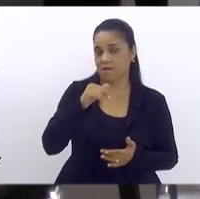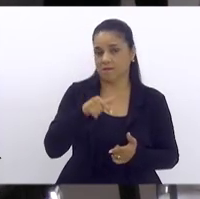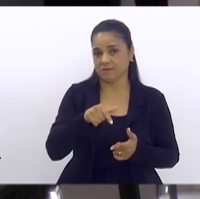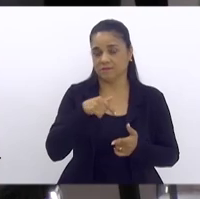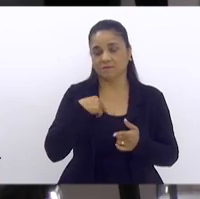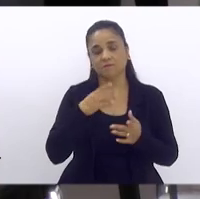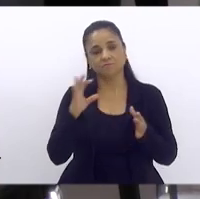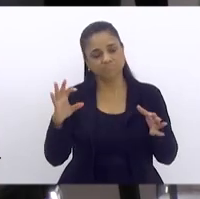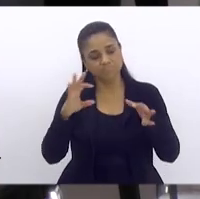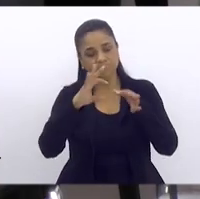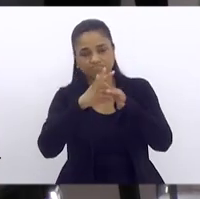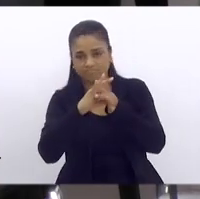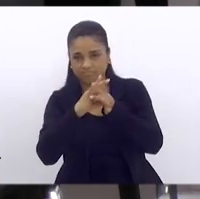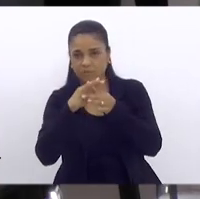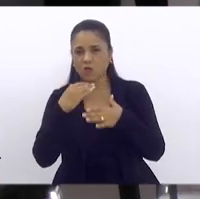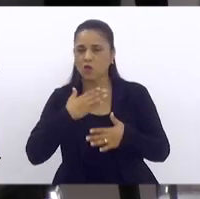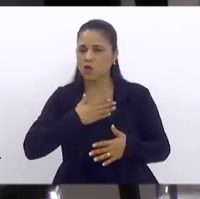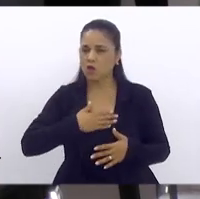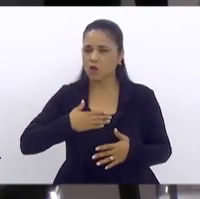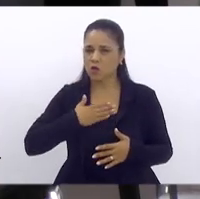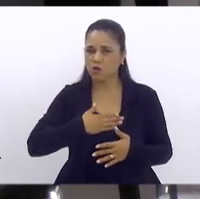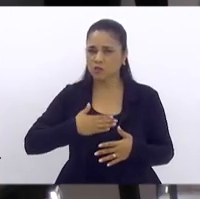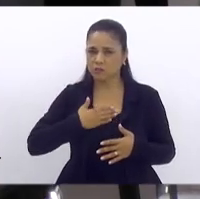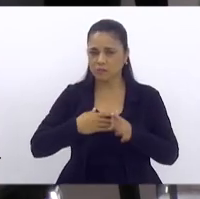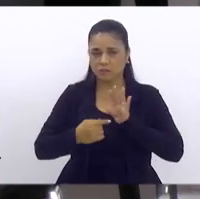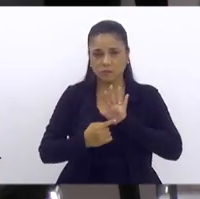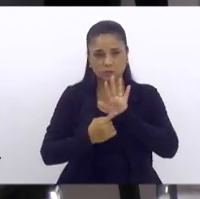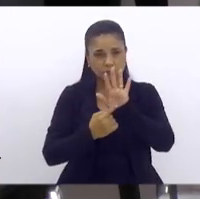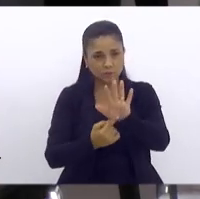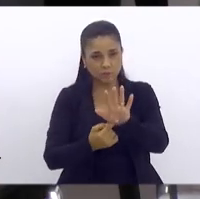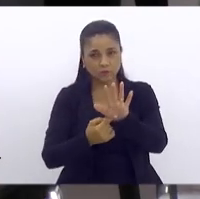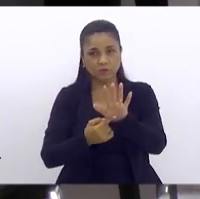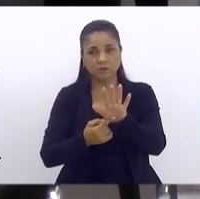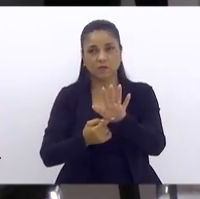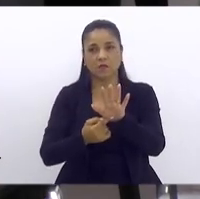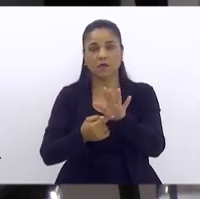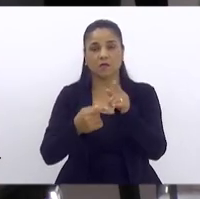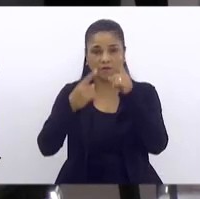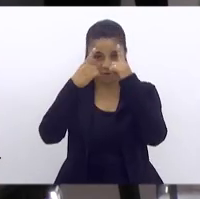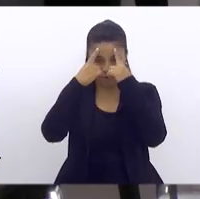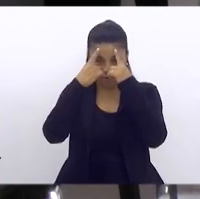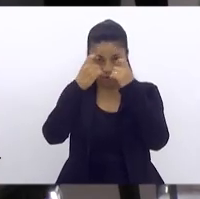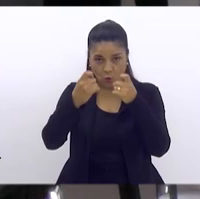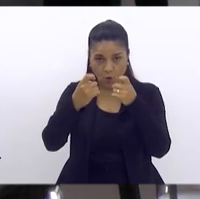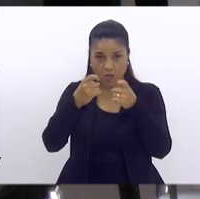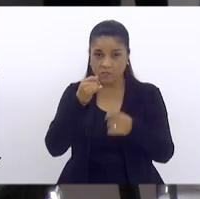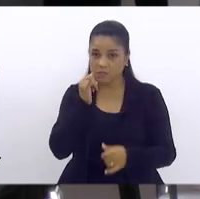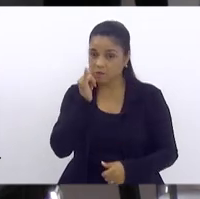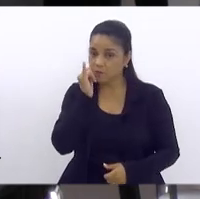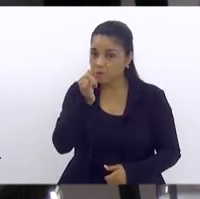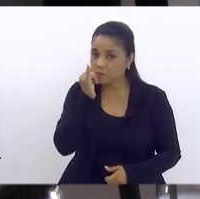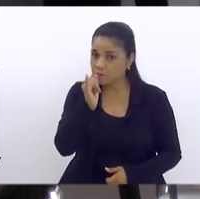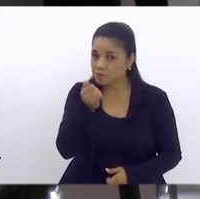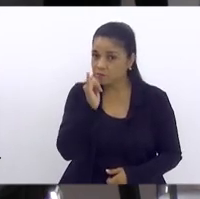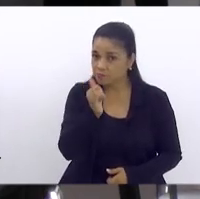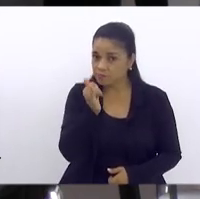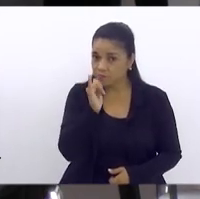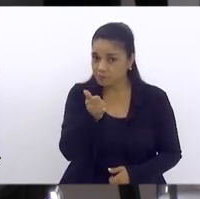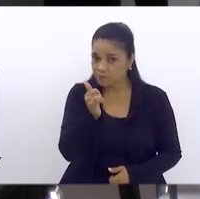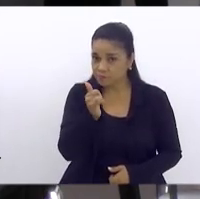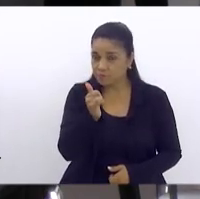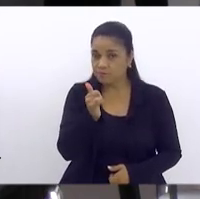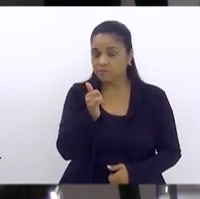cruzamentos. Inclusive, gostaria também de salientar essa diferença, que a gente fala muito em violência discursiva no